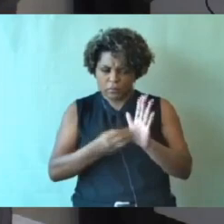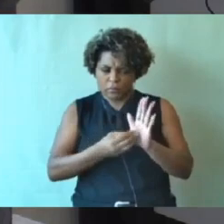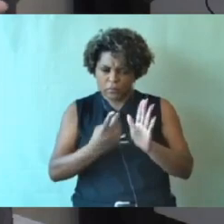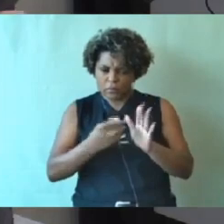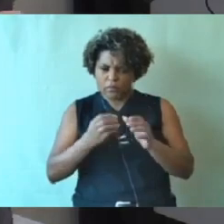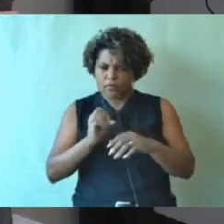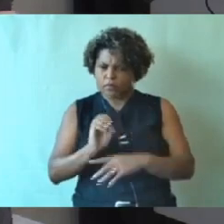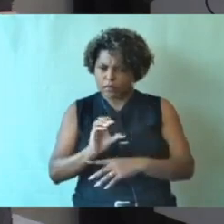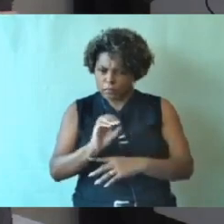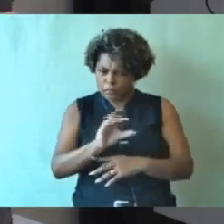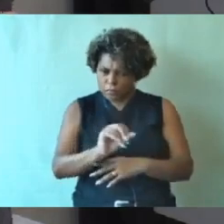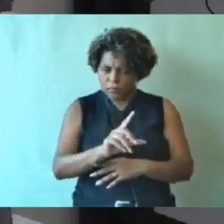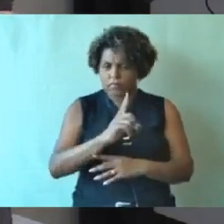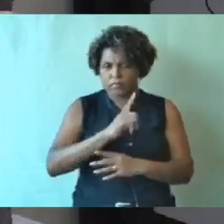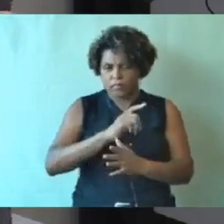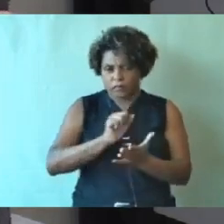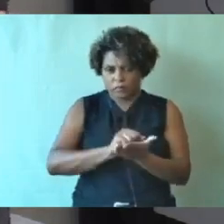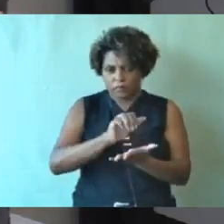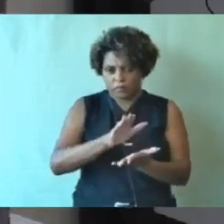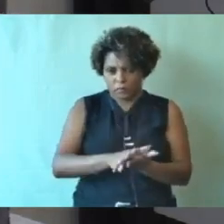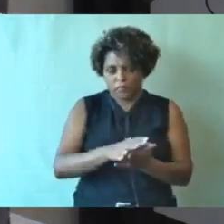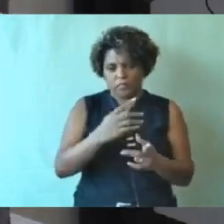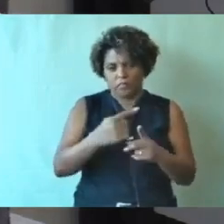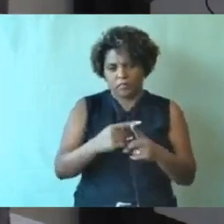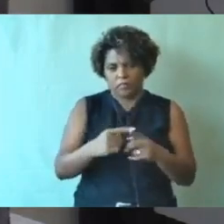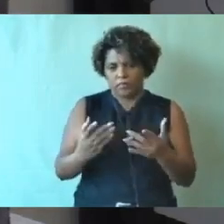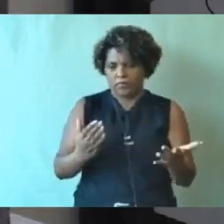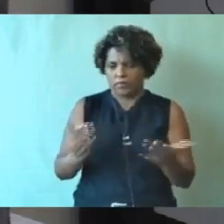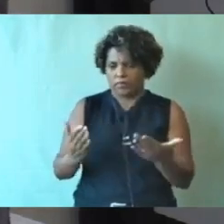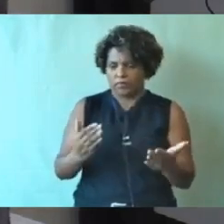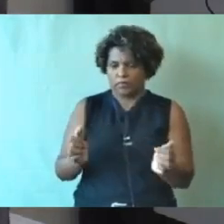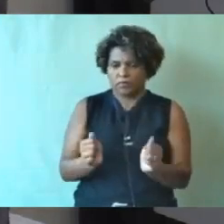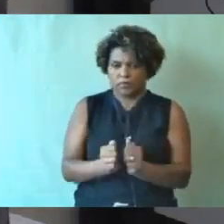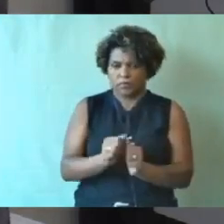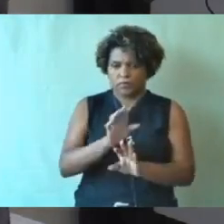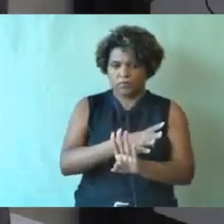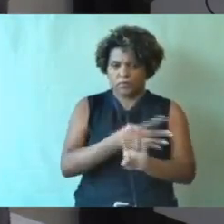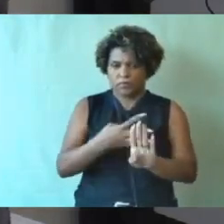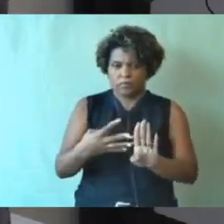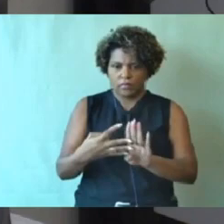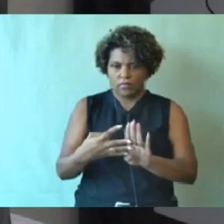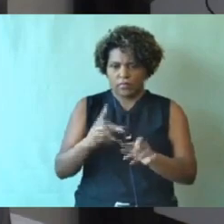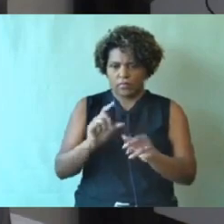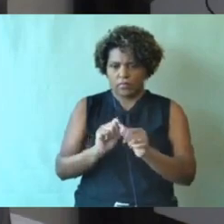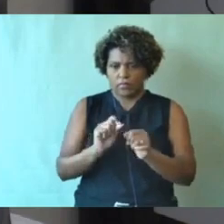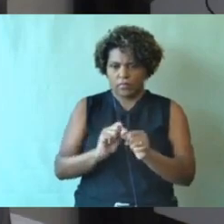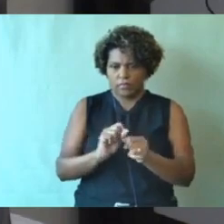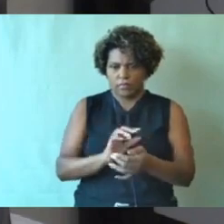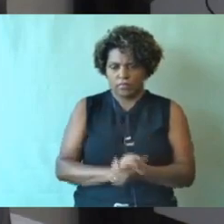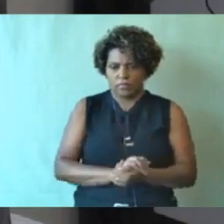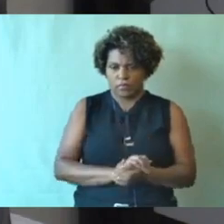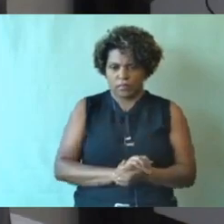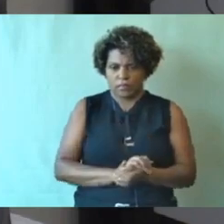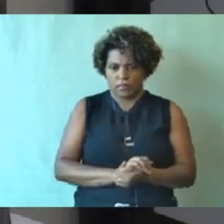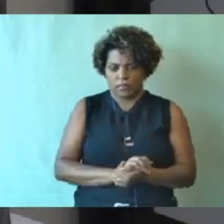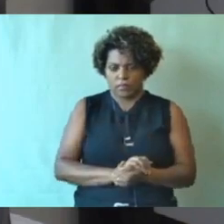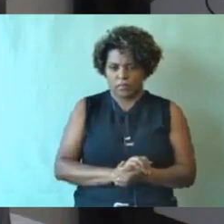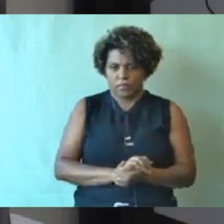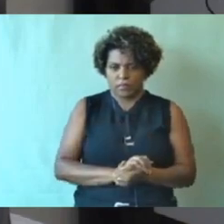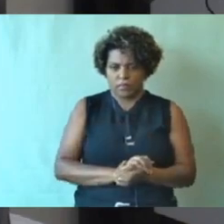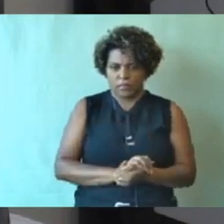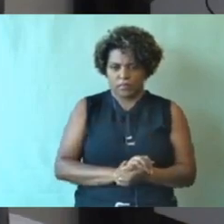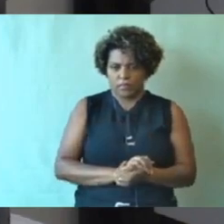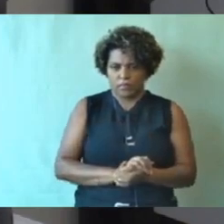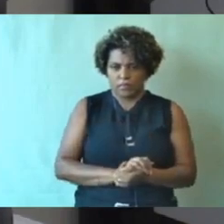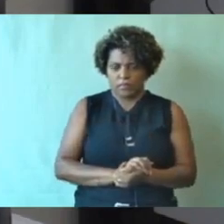em relação à planilha programada e à planilha executada. Não, não só como não foi feita, como se o ar-condicionado